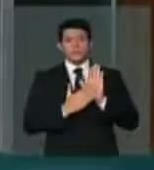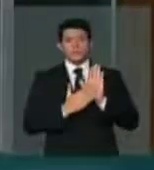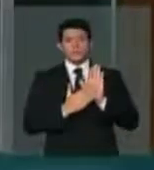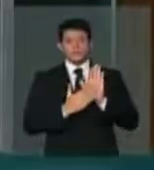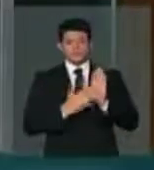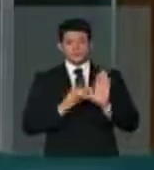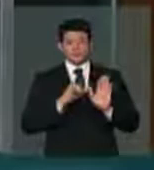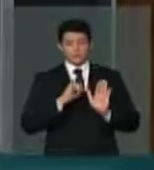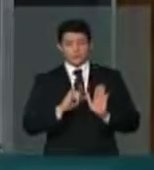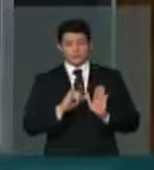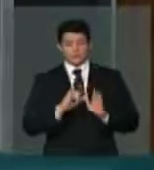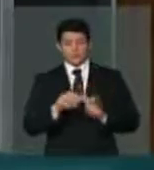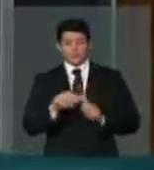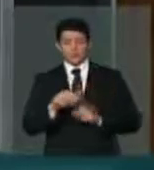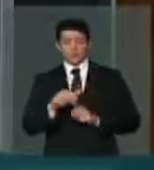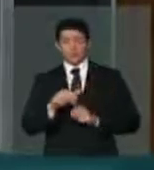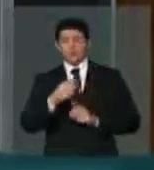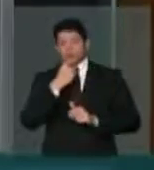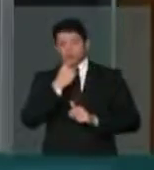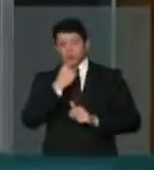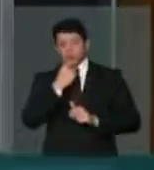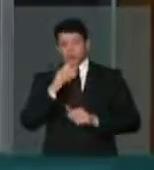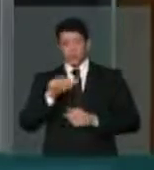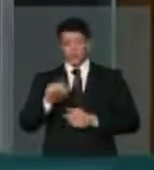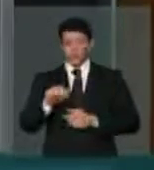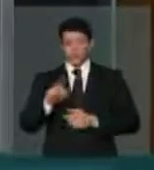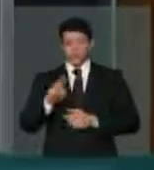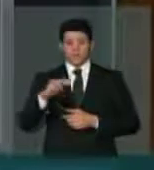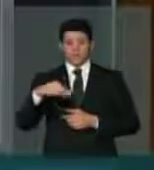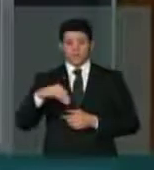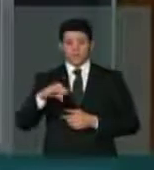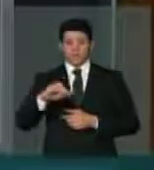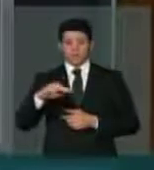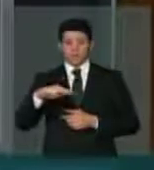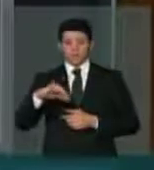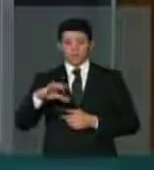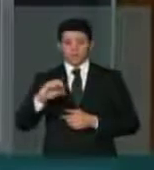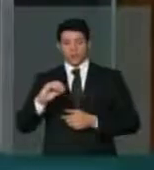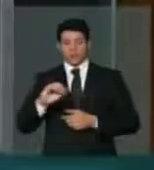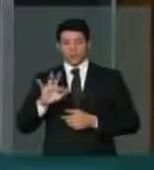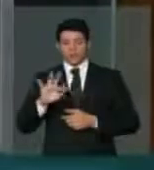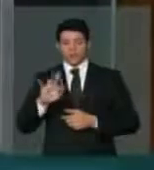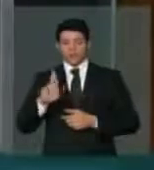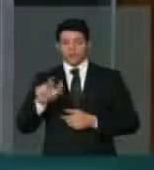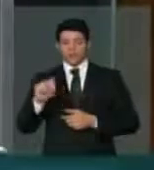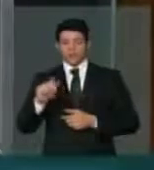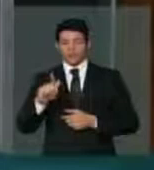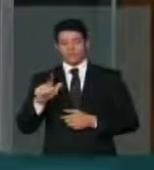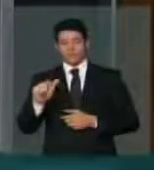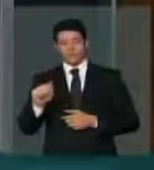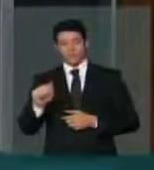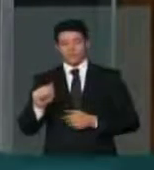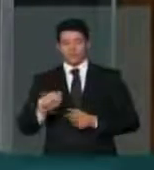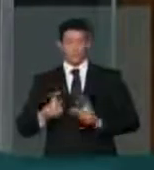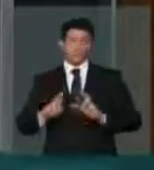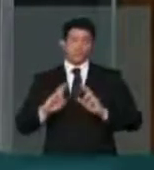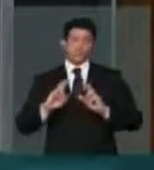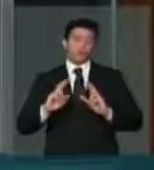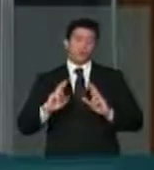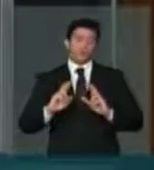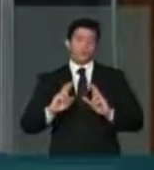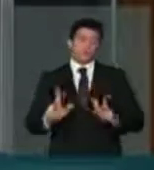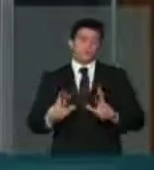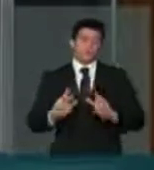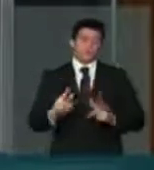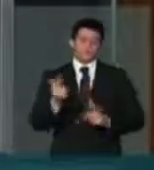se Armínio Fraga fosse o ministro da Fazenda. Não seria diferente. Do ponto